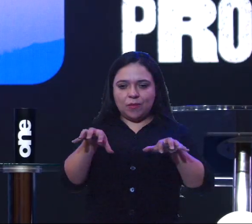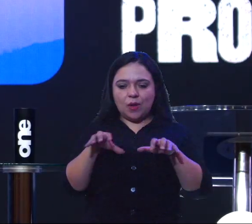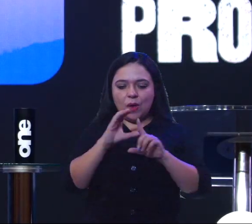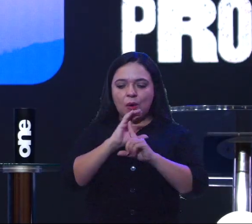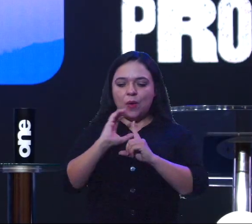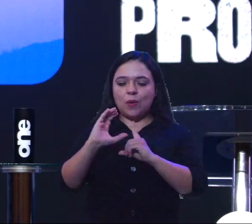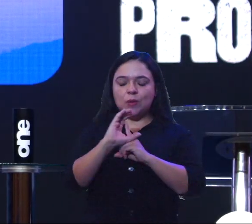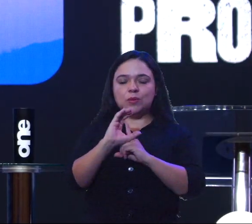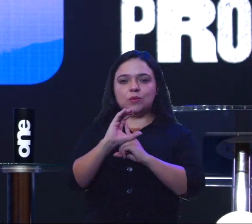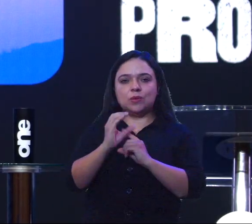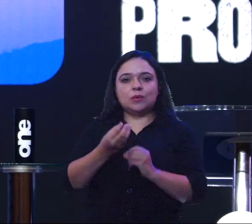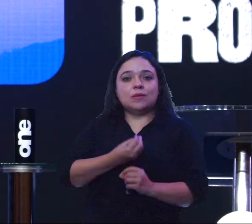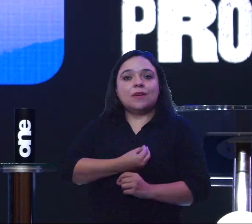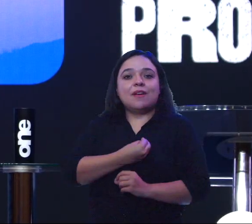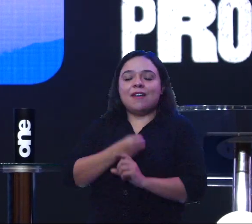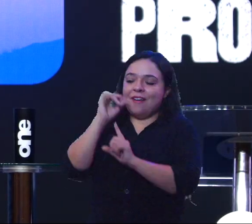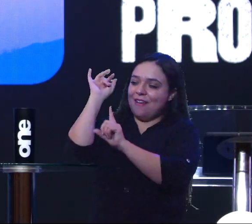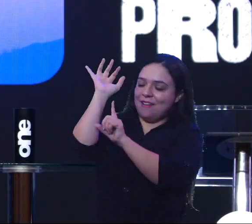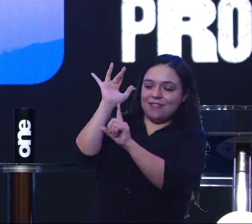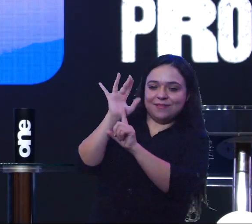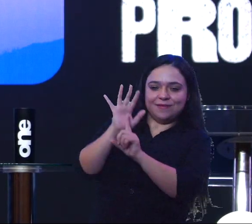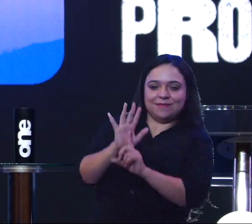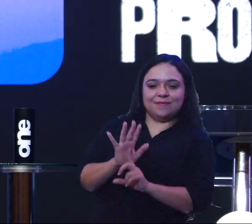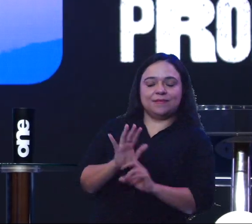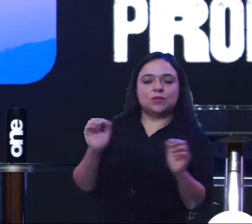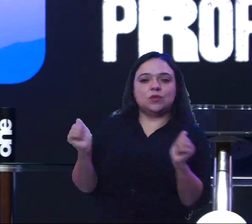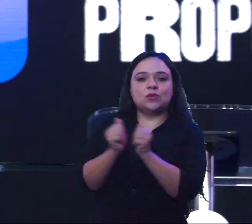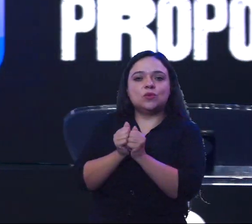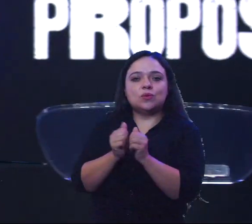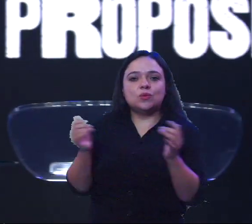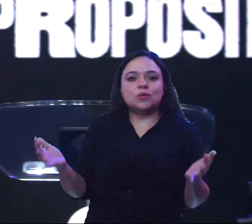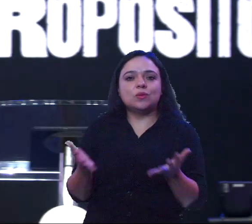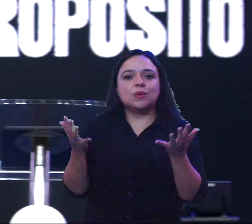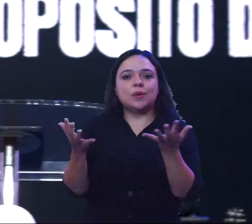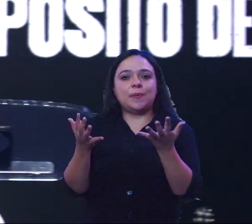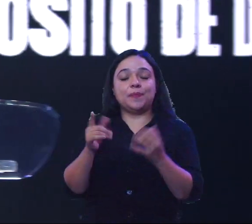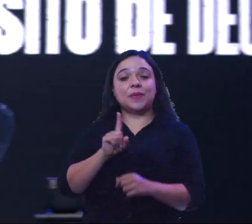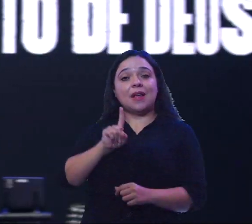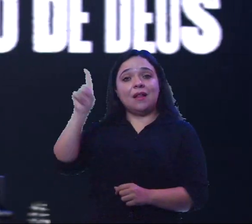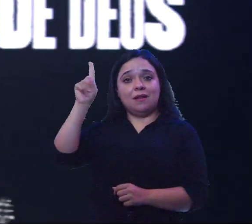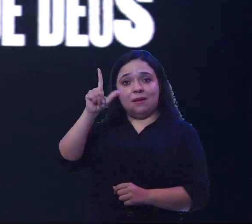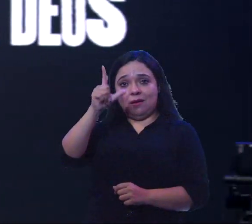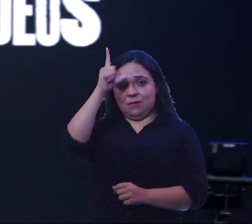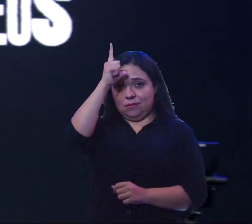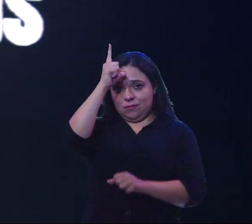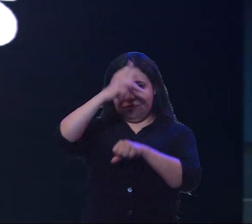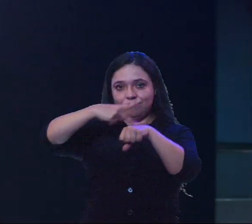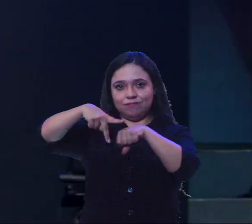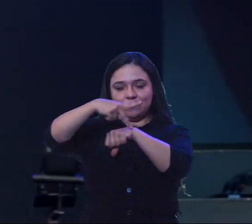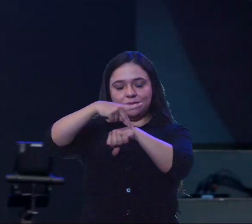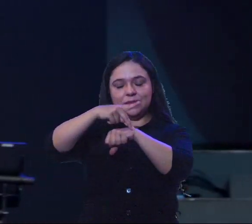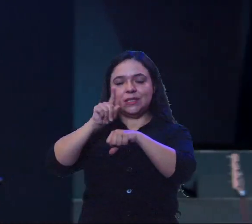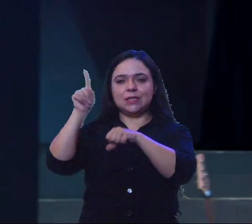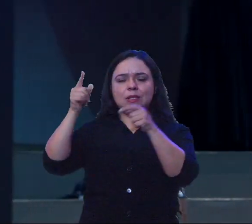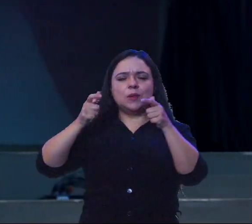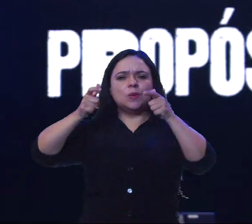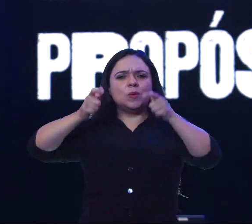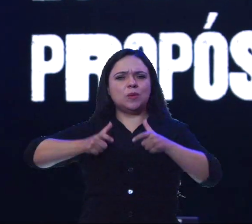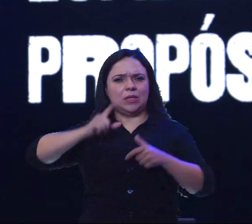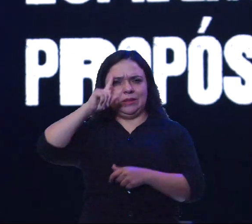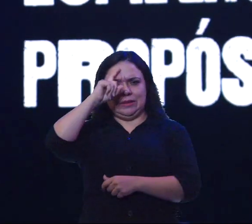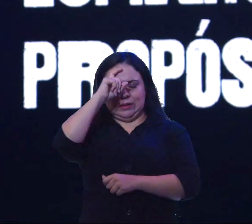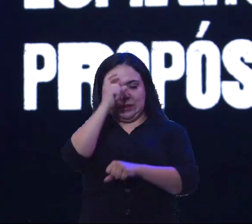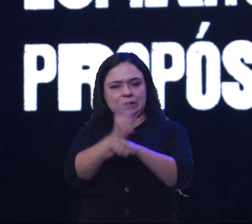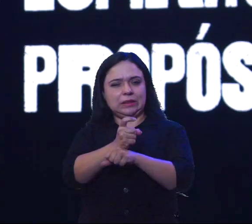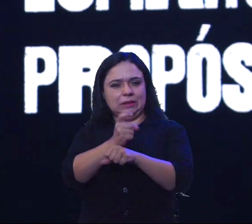de avivamento juntos. Sabe o que Deus está fazendo na Alemanha? Num lugar tão difícil, que o